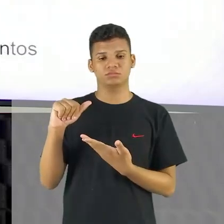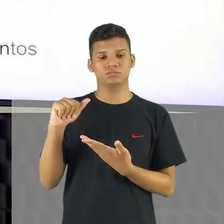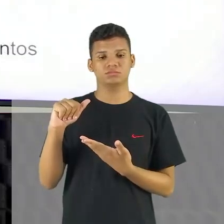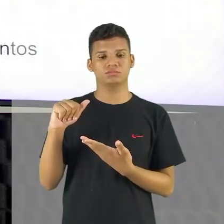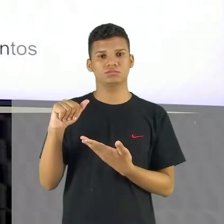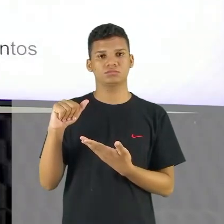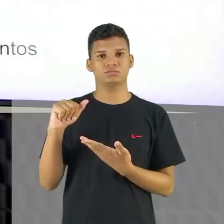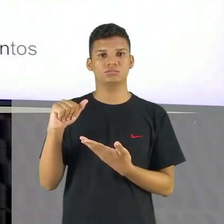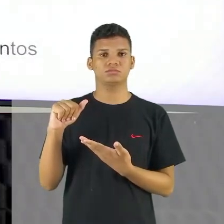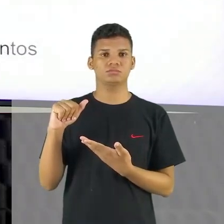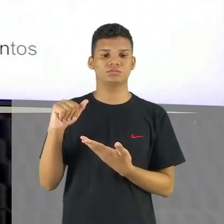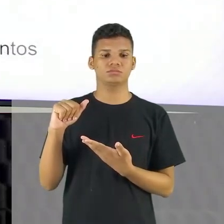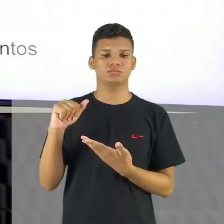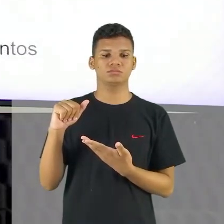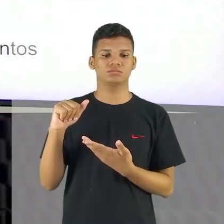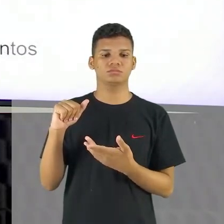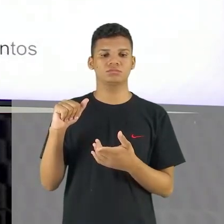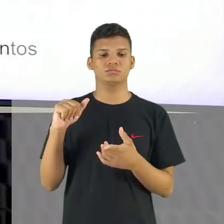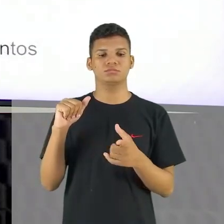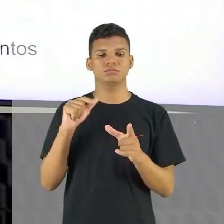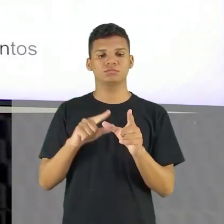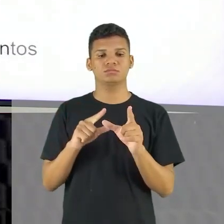das ações,